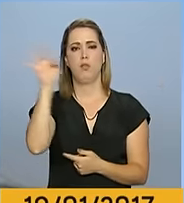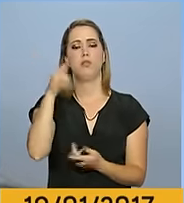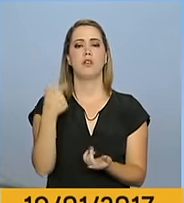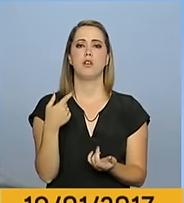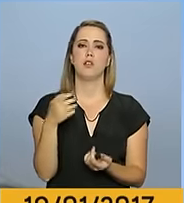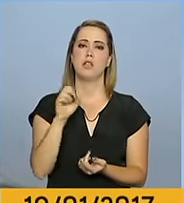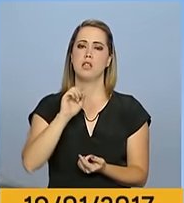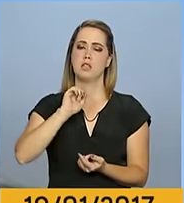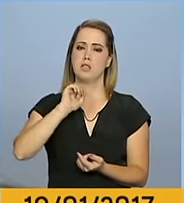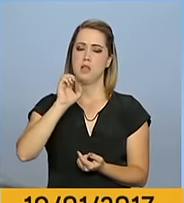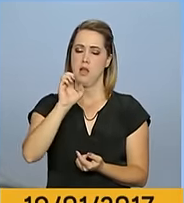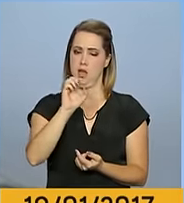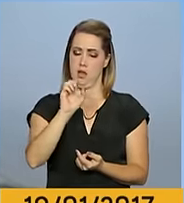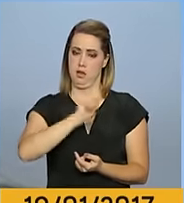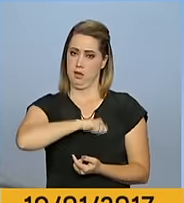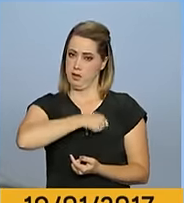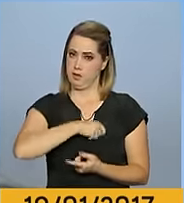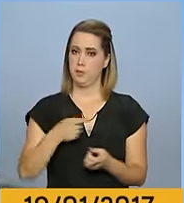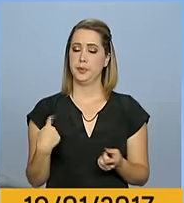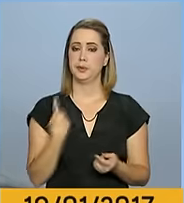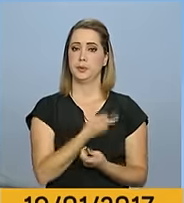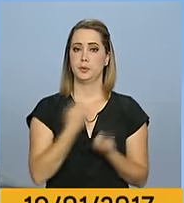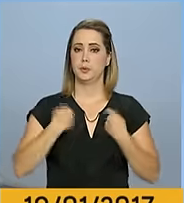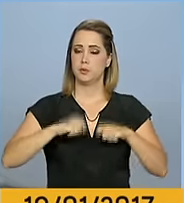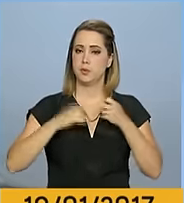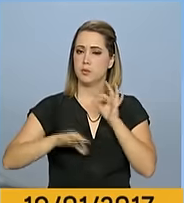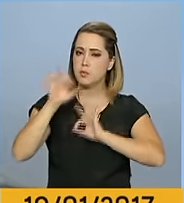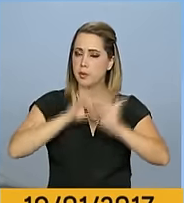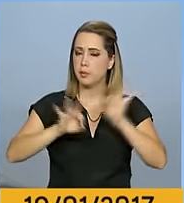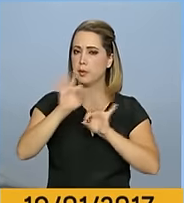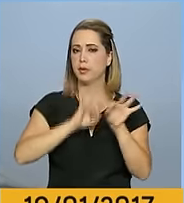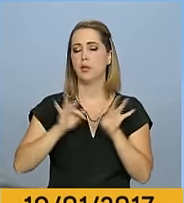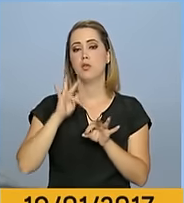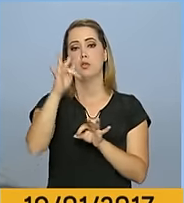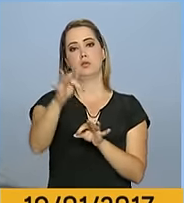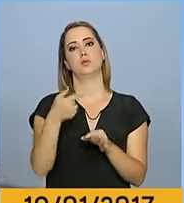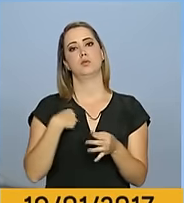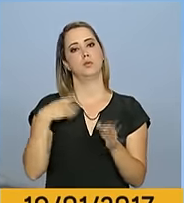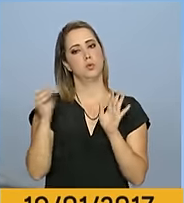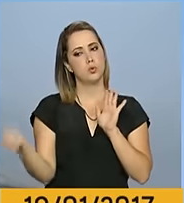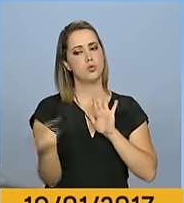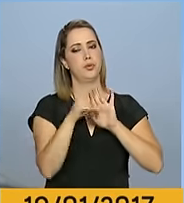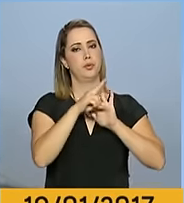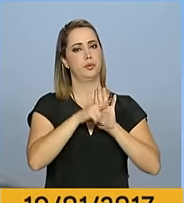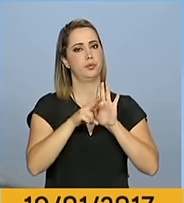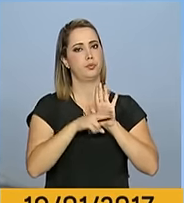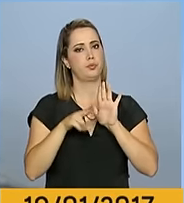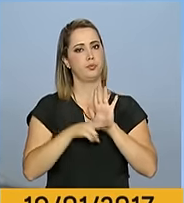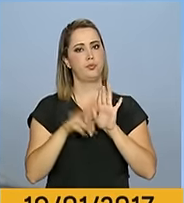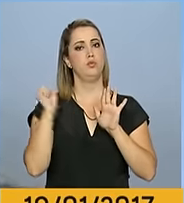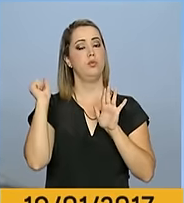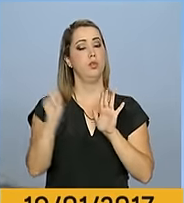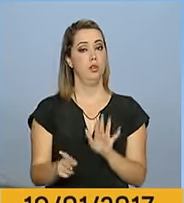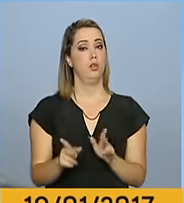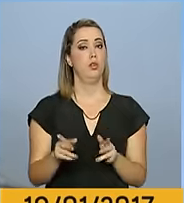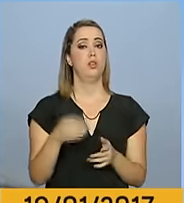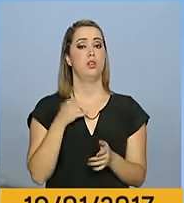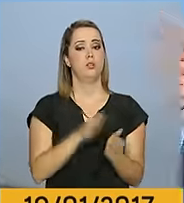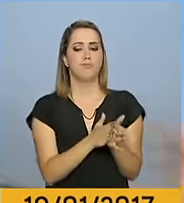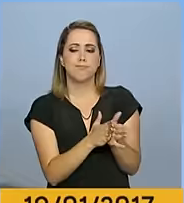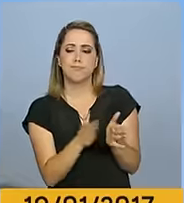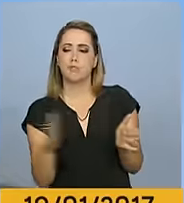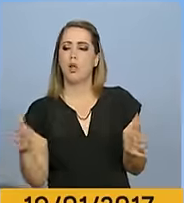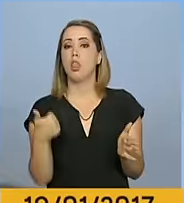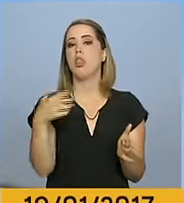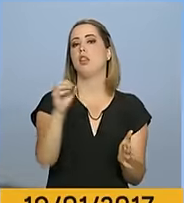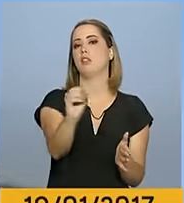Espanha. Então, nós precisamos preparar o futuro. E vamos lá com a reforma da Previdência. Mandamos a reforma da Previdência, que num prazo recorde,